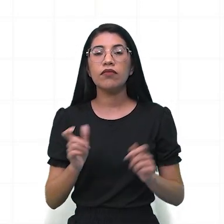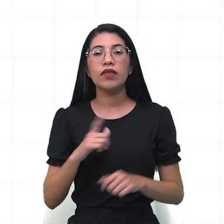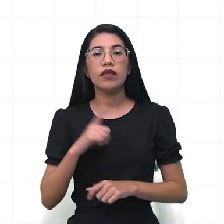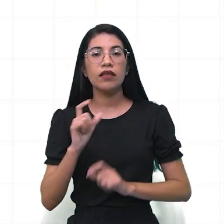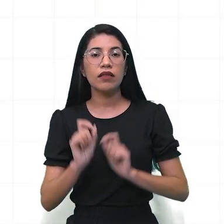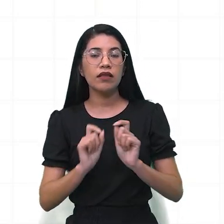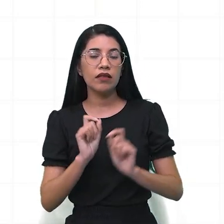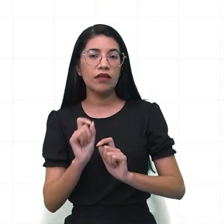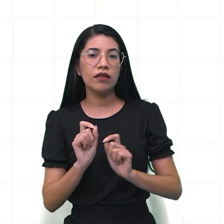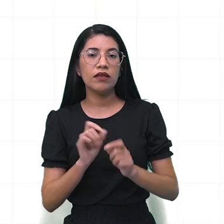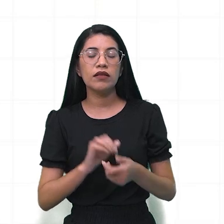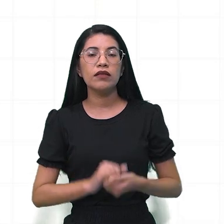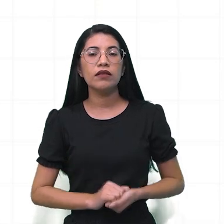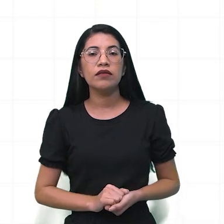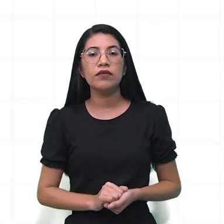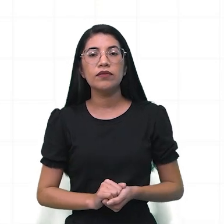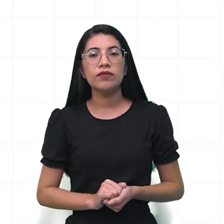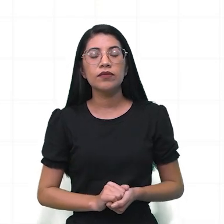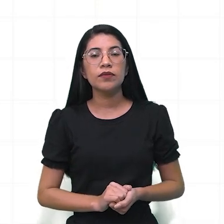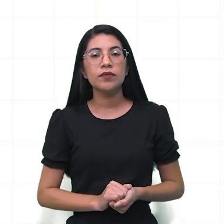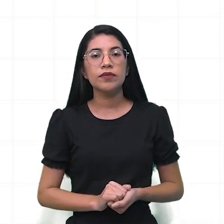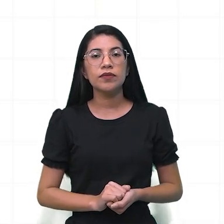temos